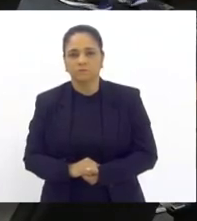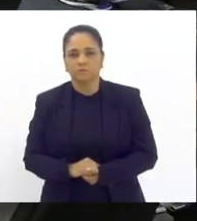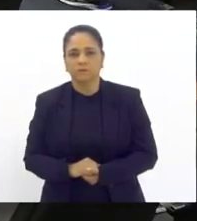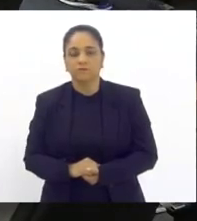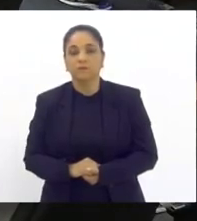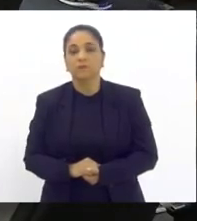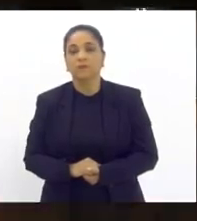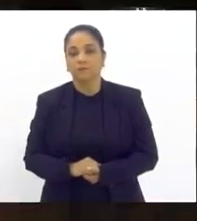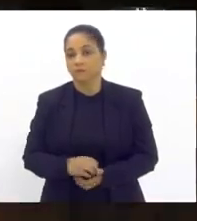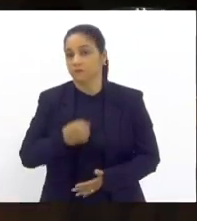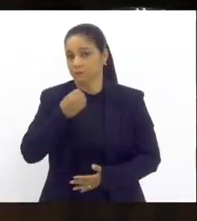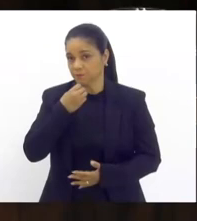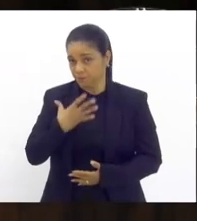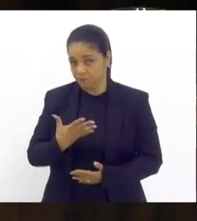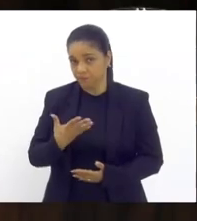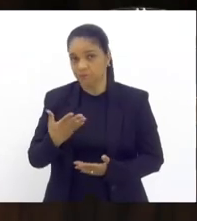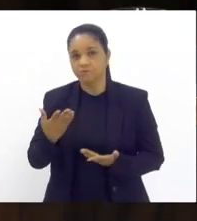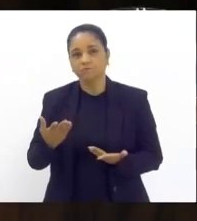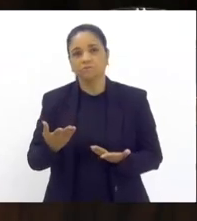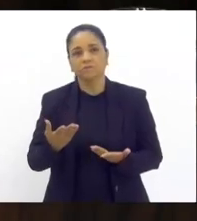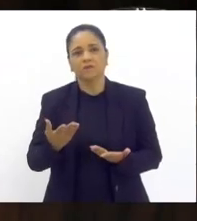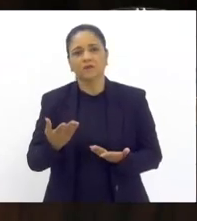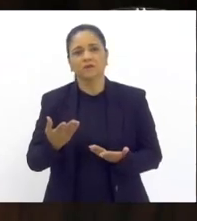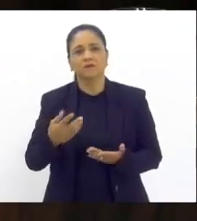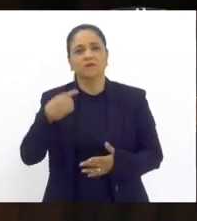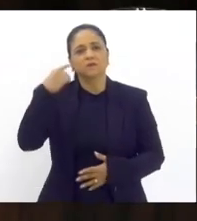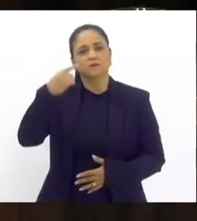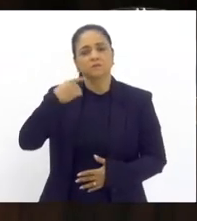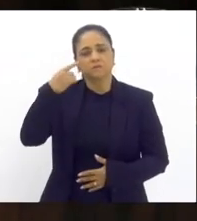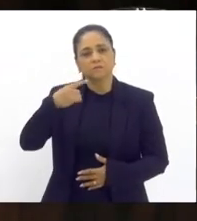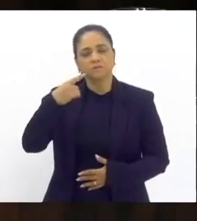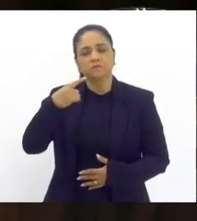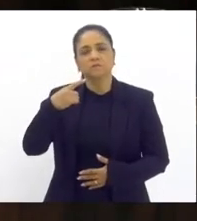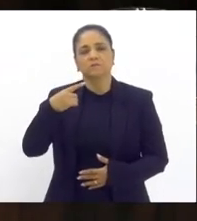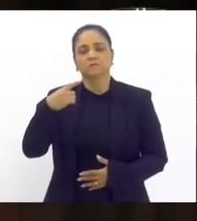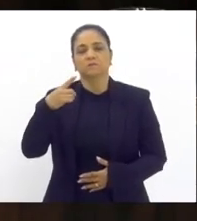Bom, vou chamar então o deputado doutor Deodalto.